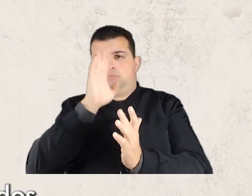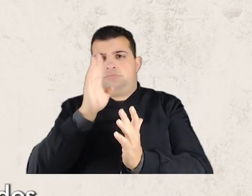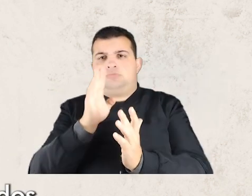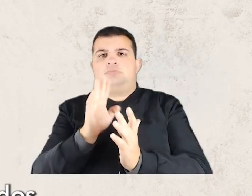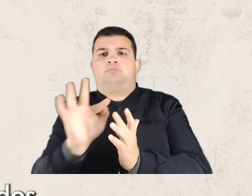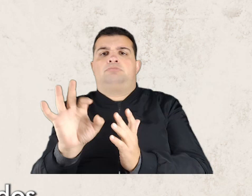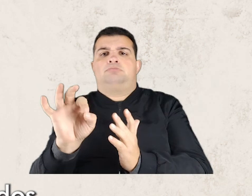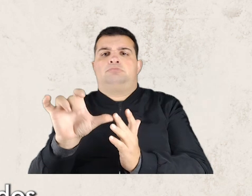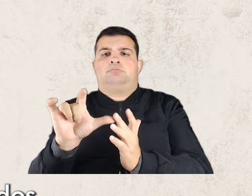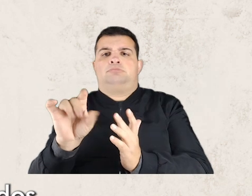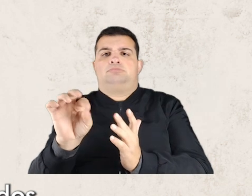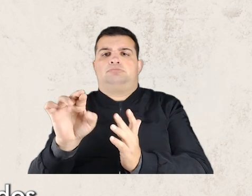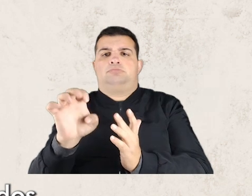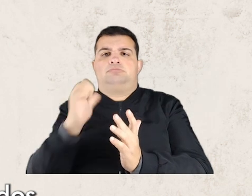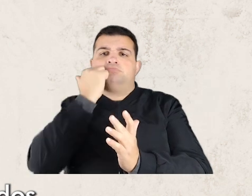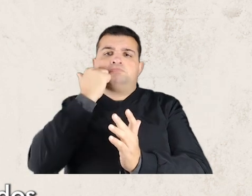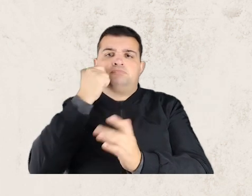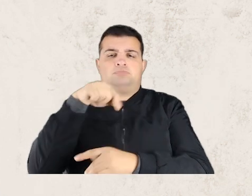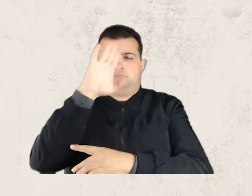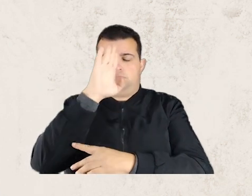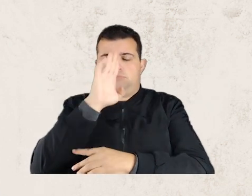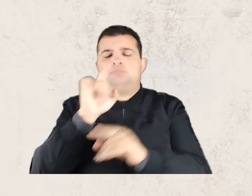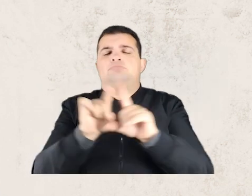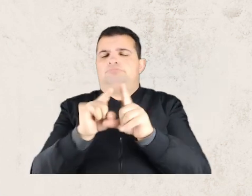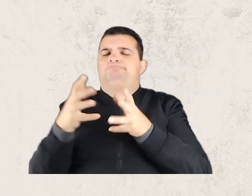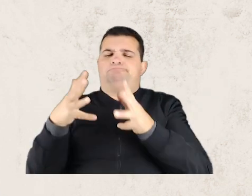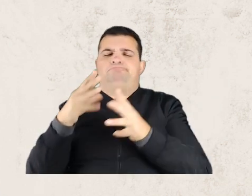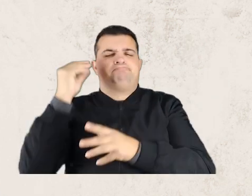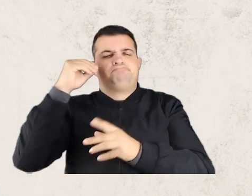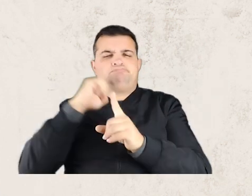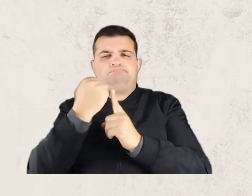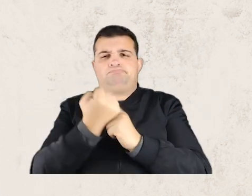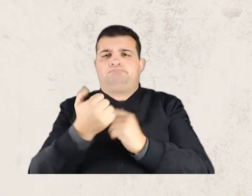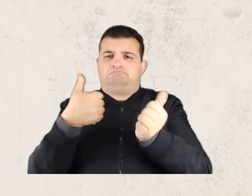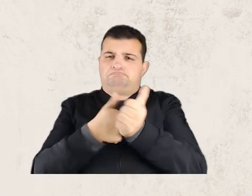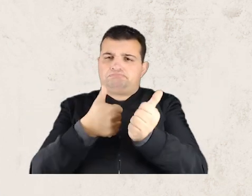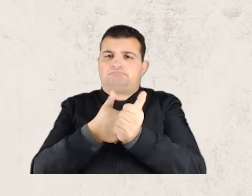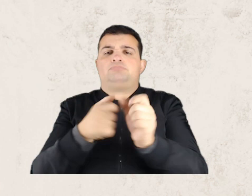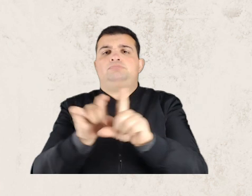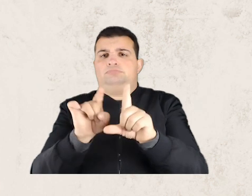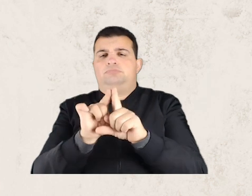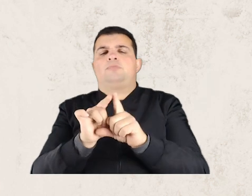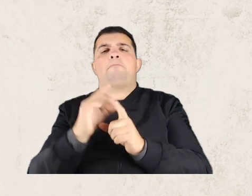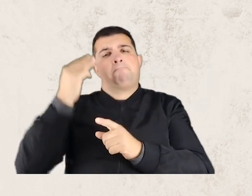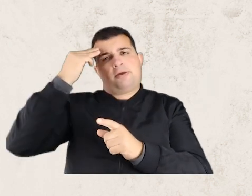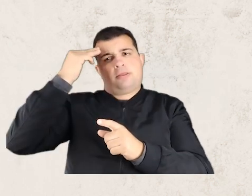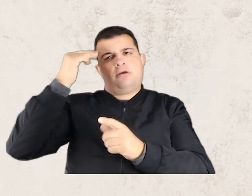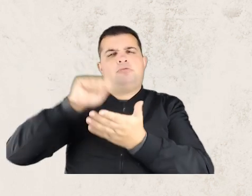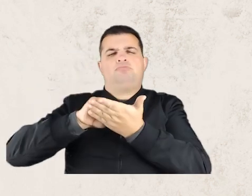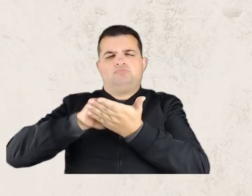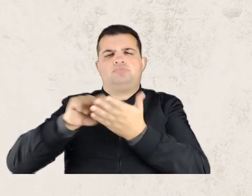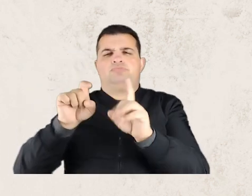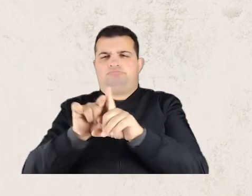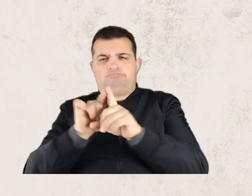tradição direta aos estudos do Nina Rodrigues, aos estudos antropológicos do Nina Rodrigues, mas que vai estudar o negro no Brasil,